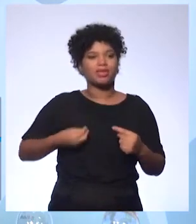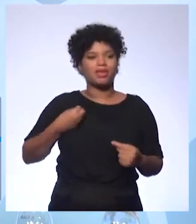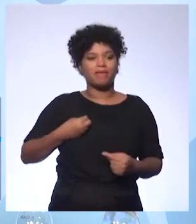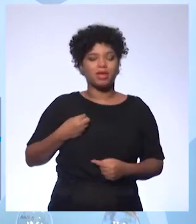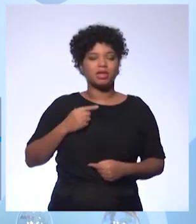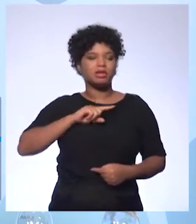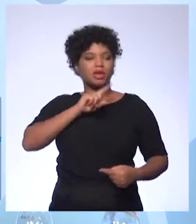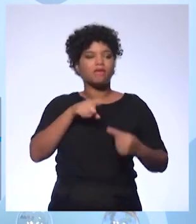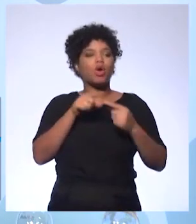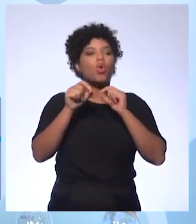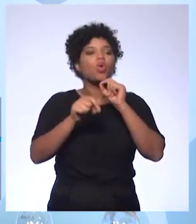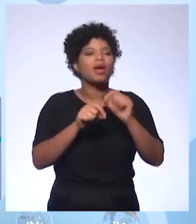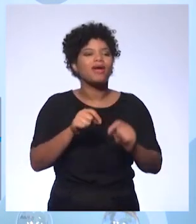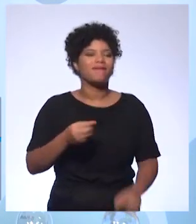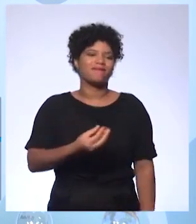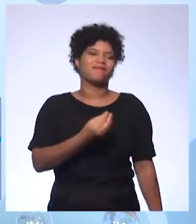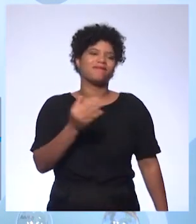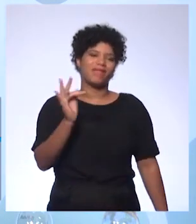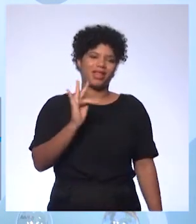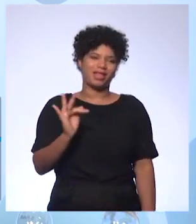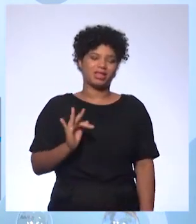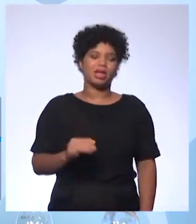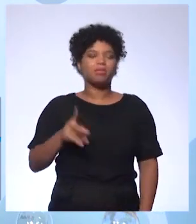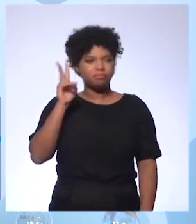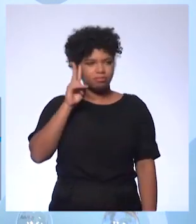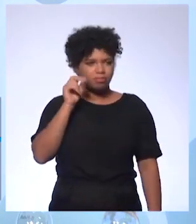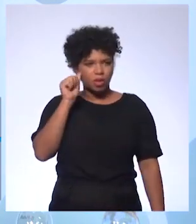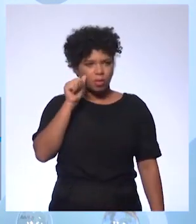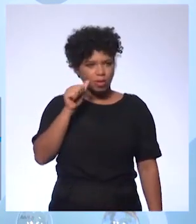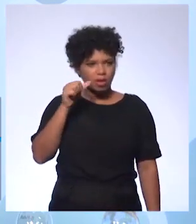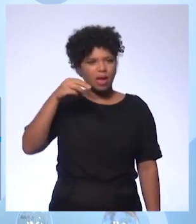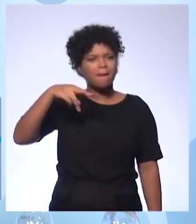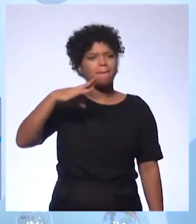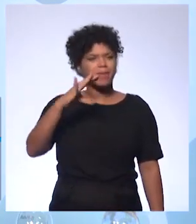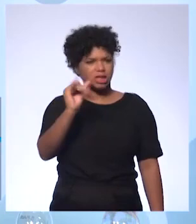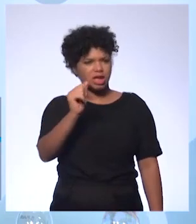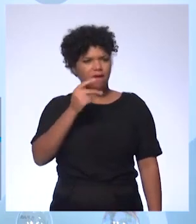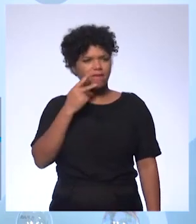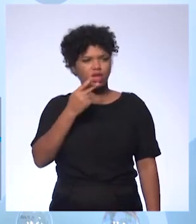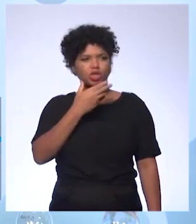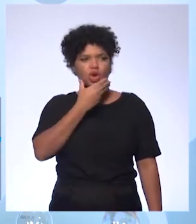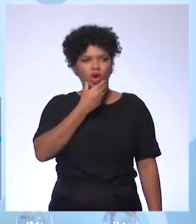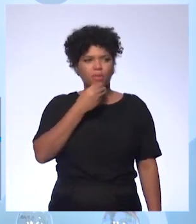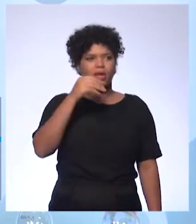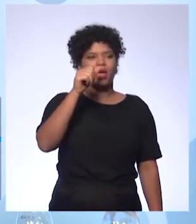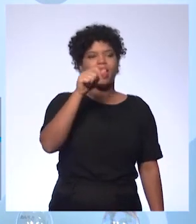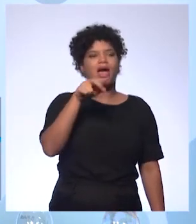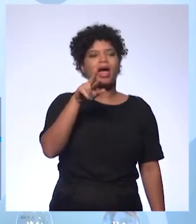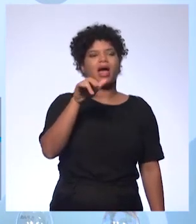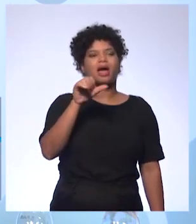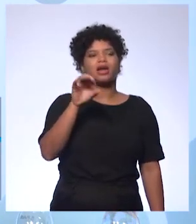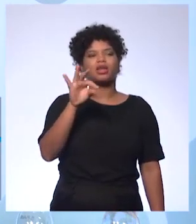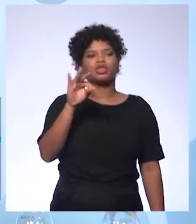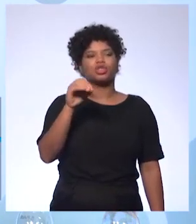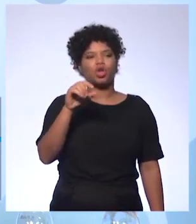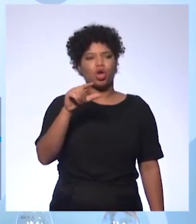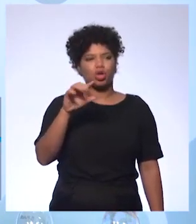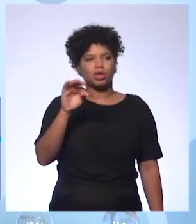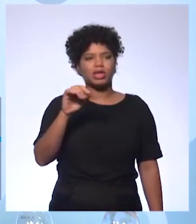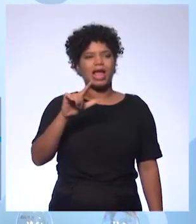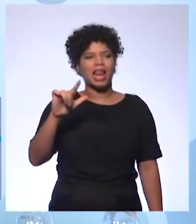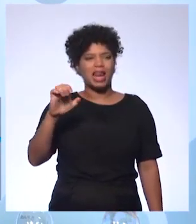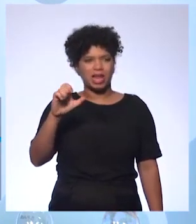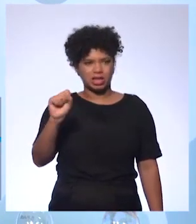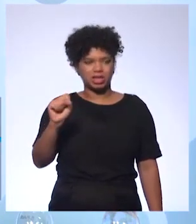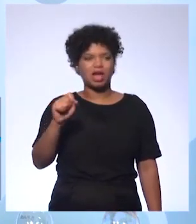eu me lembro que na aula passada a professora Márcia falou do Aristóteles, né? Inclusive a gente já usou bastante aqui nas aulas de projeto de